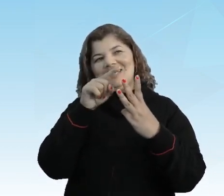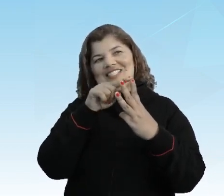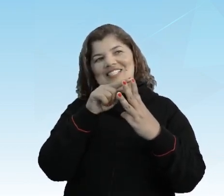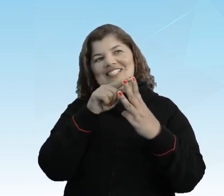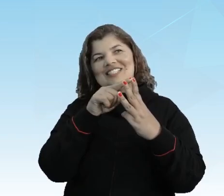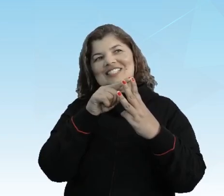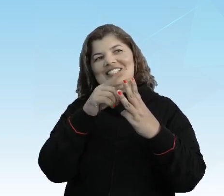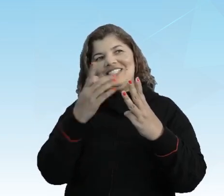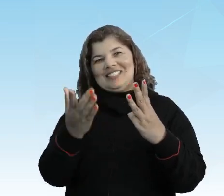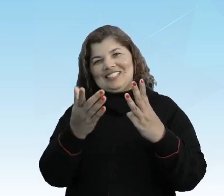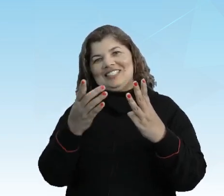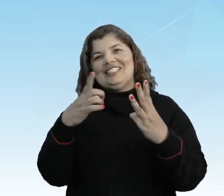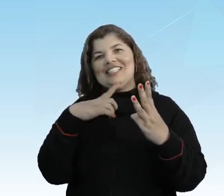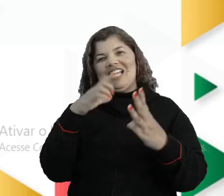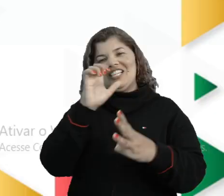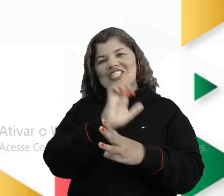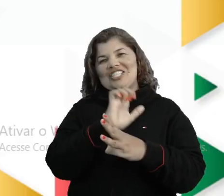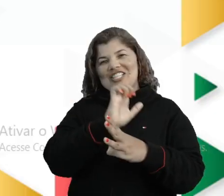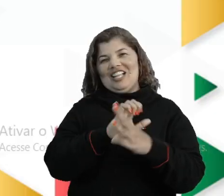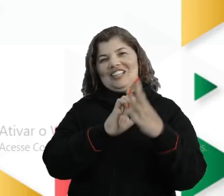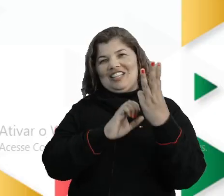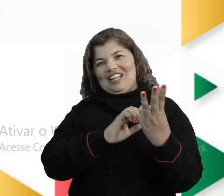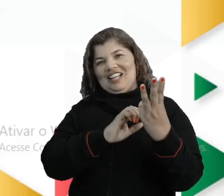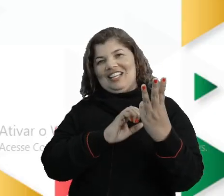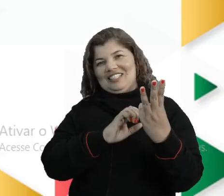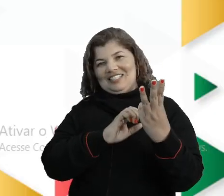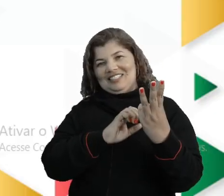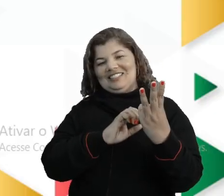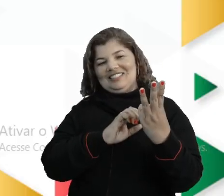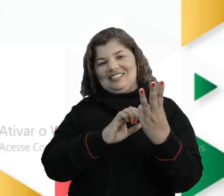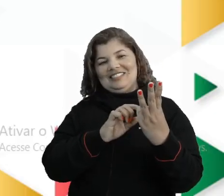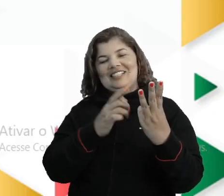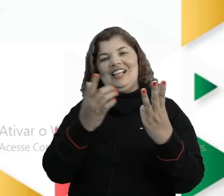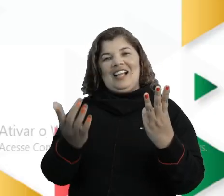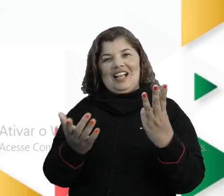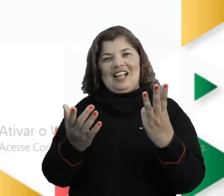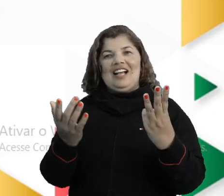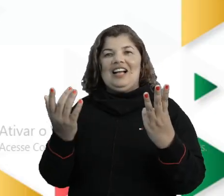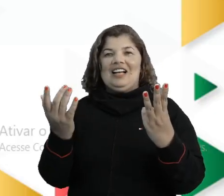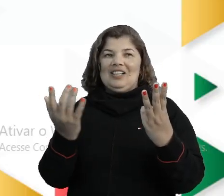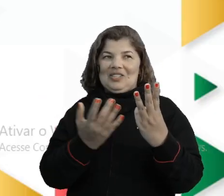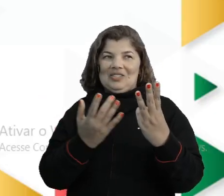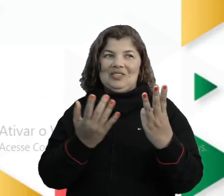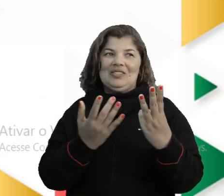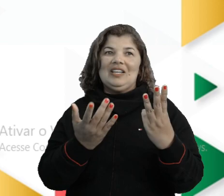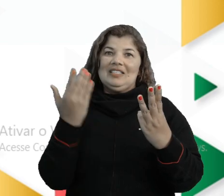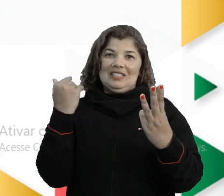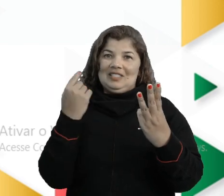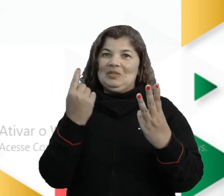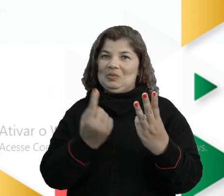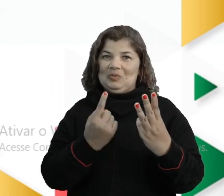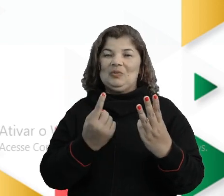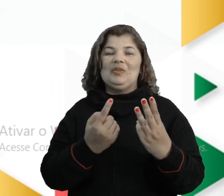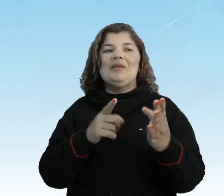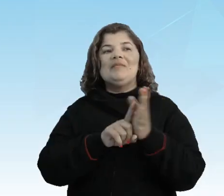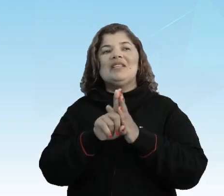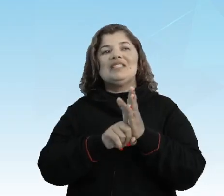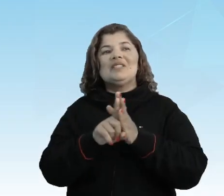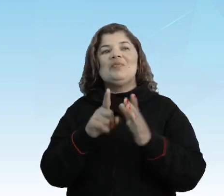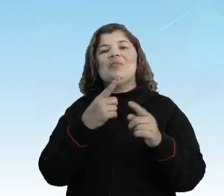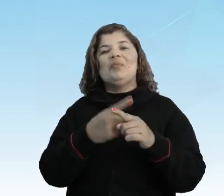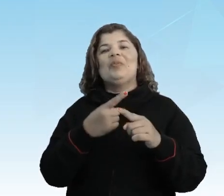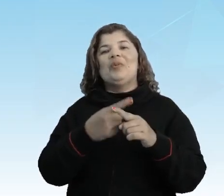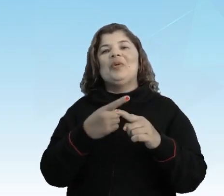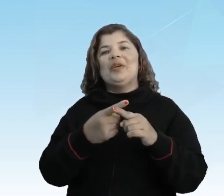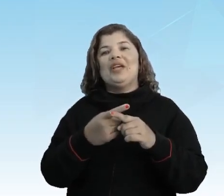disse que tinha 3 estados, e hoje são estados, mas que no momento era apenas um. Então, pesquisa lá, vê por que, a